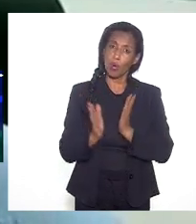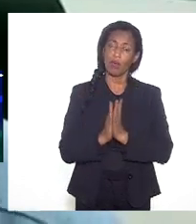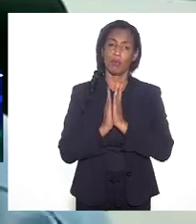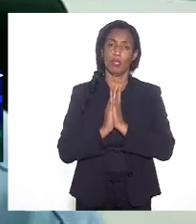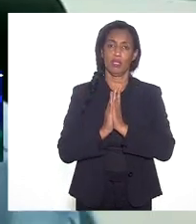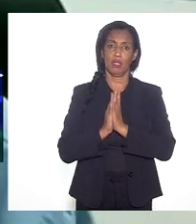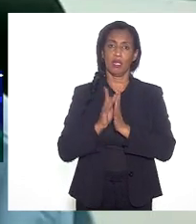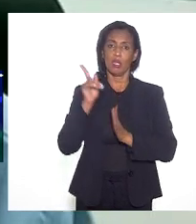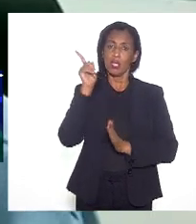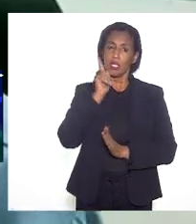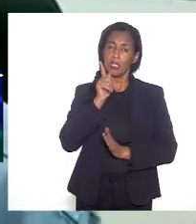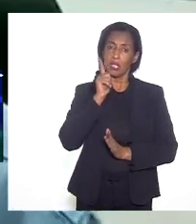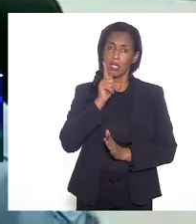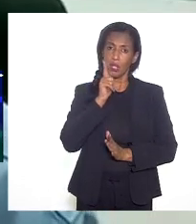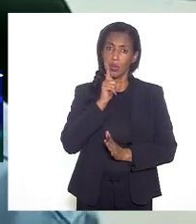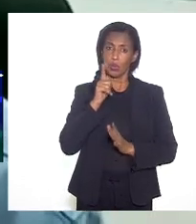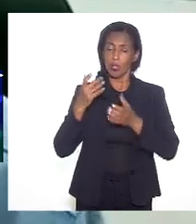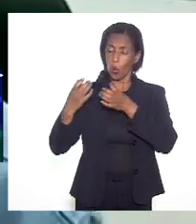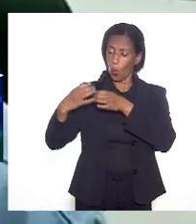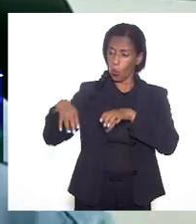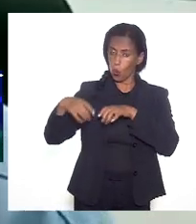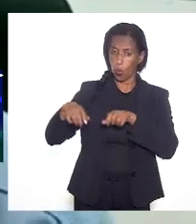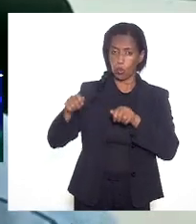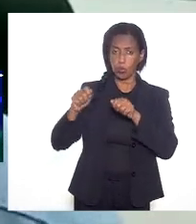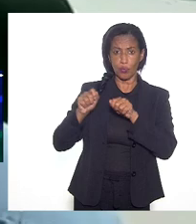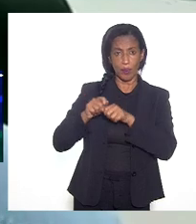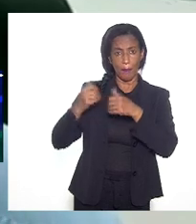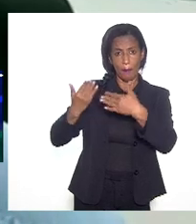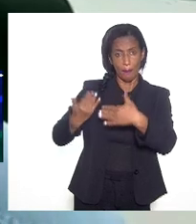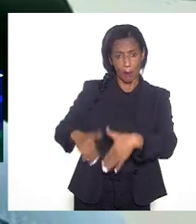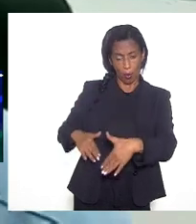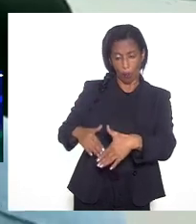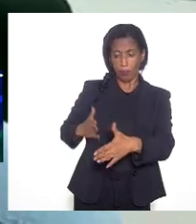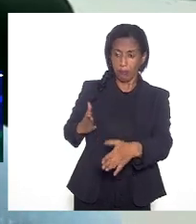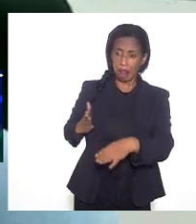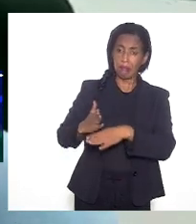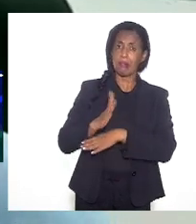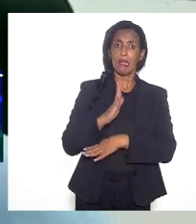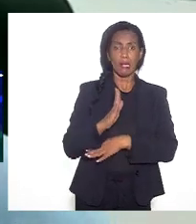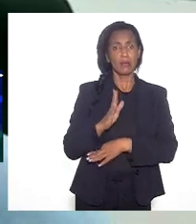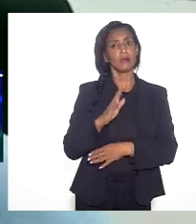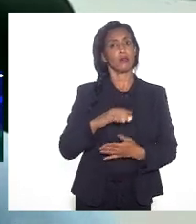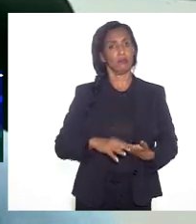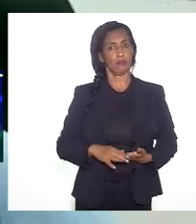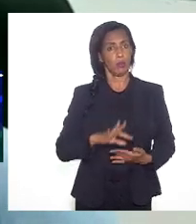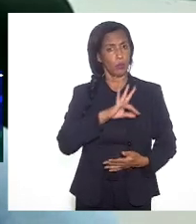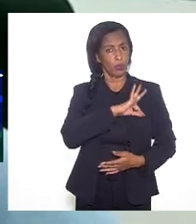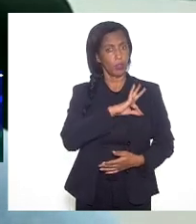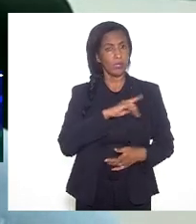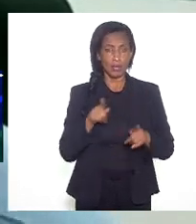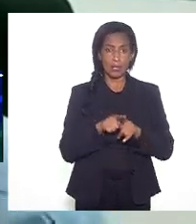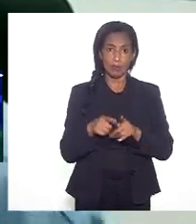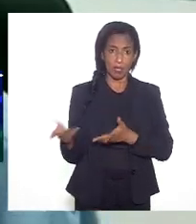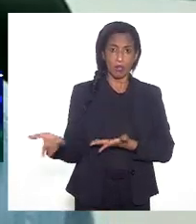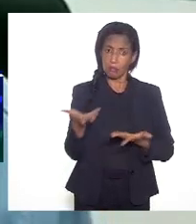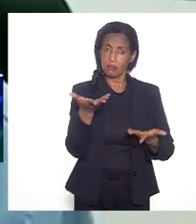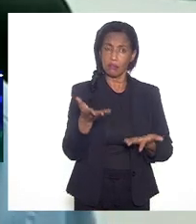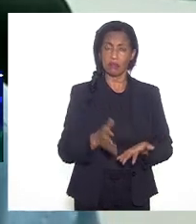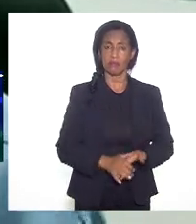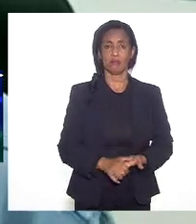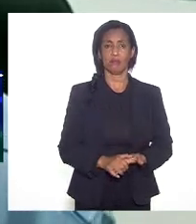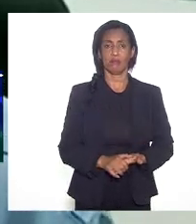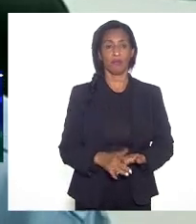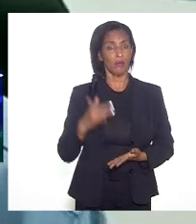conseguem acessar por concurso essas corporações. Também o são. Também o são.